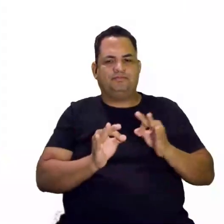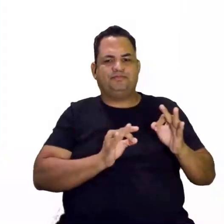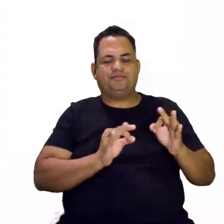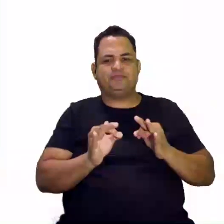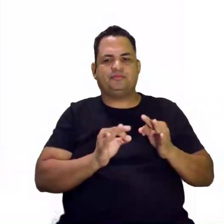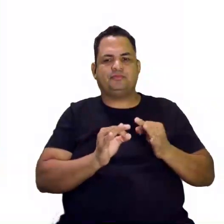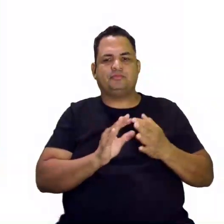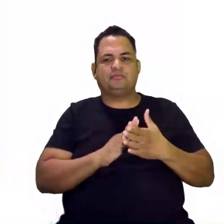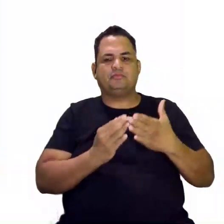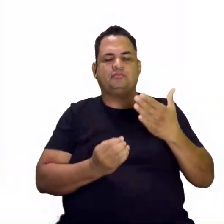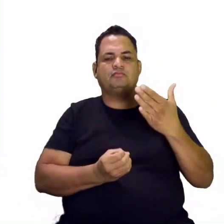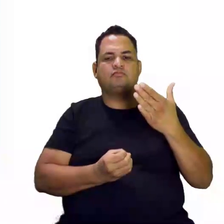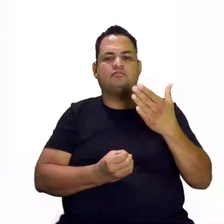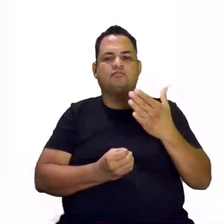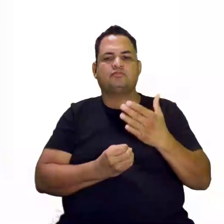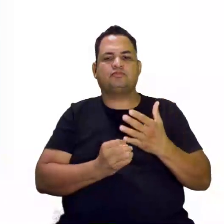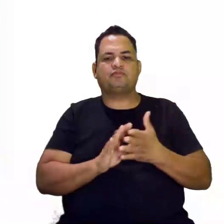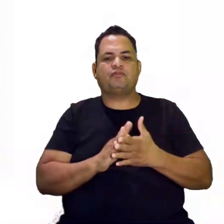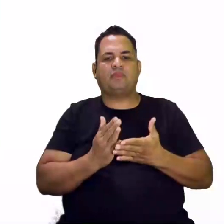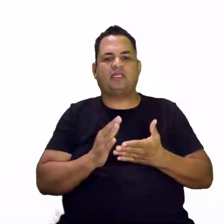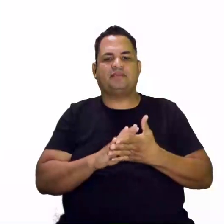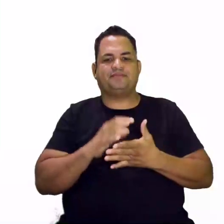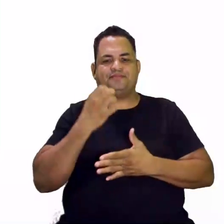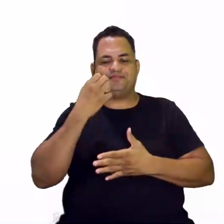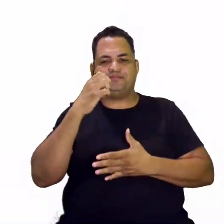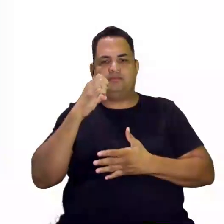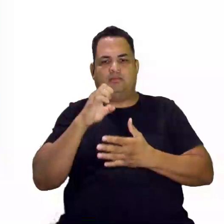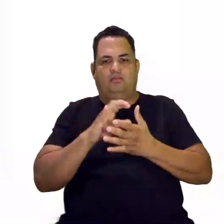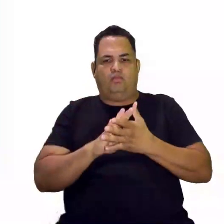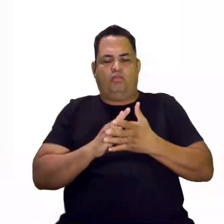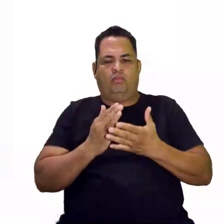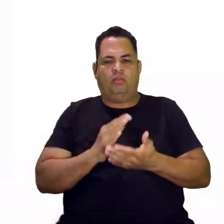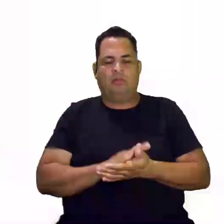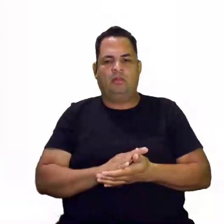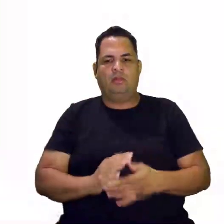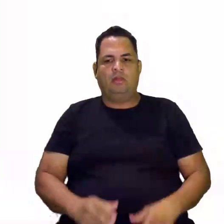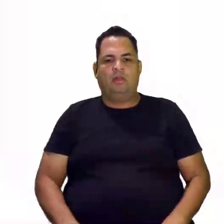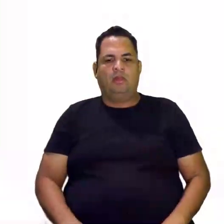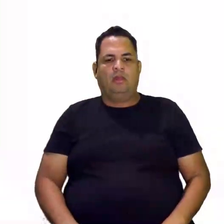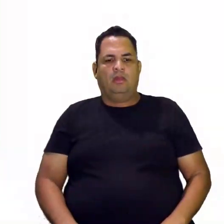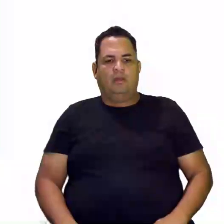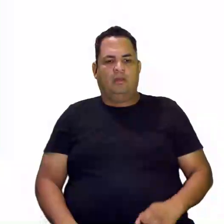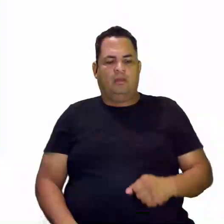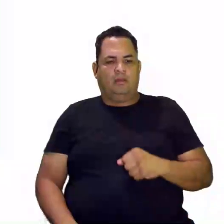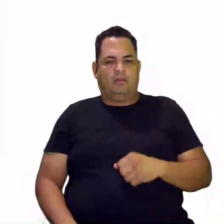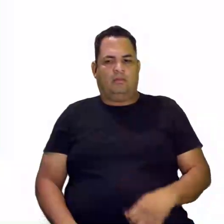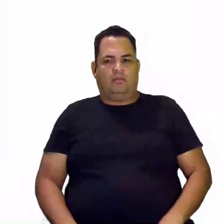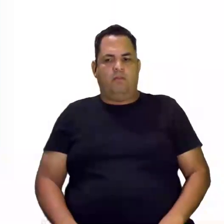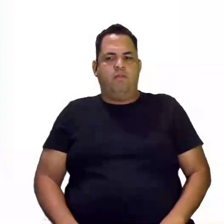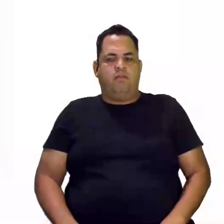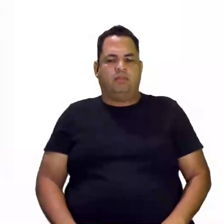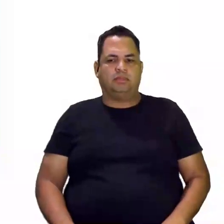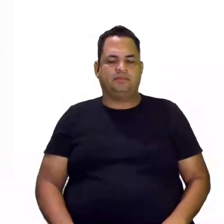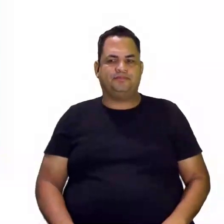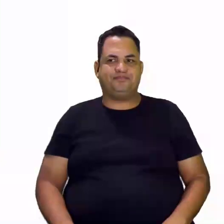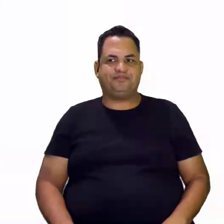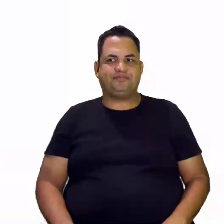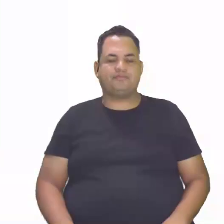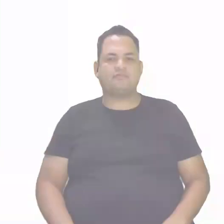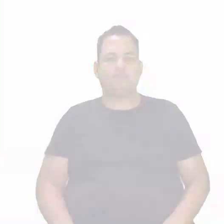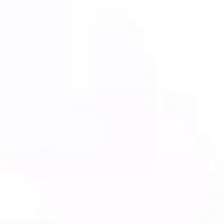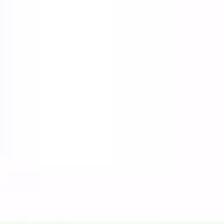liberados, dando energia para aqueles organismos quimiosintetizantes. Então, evolutivamente vai aqui,